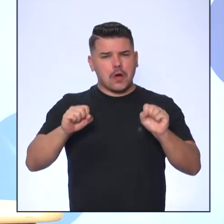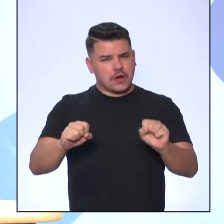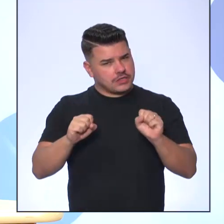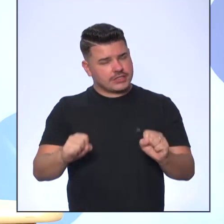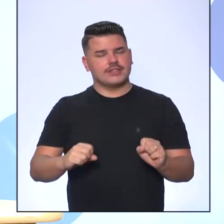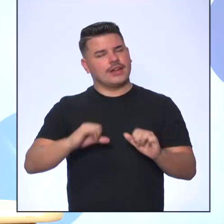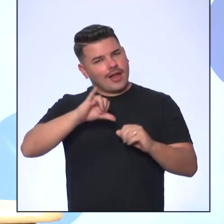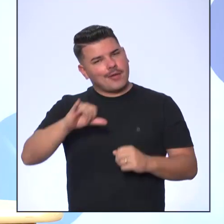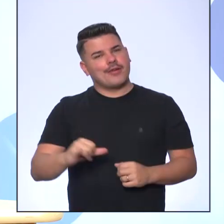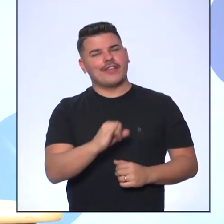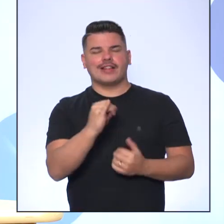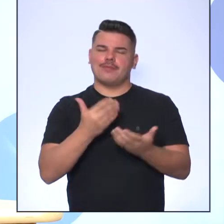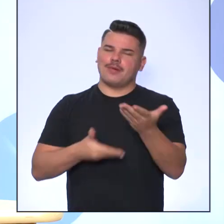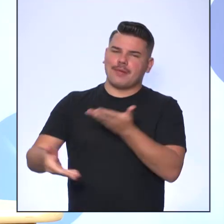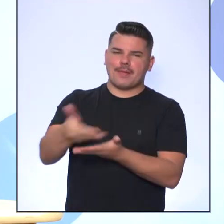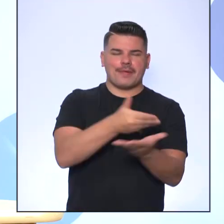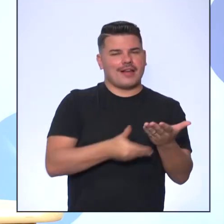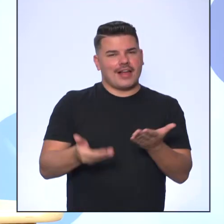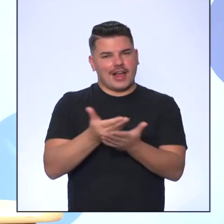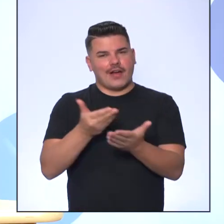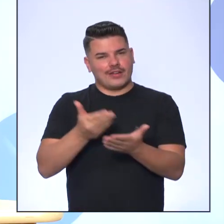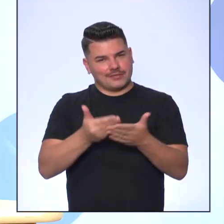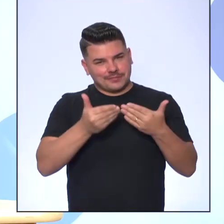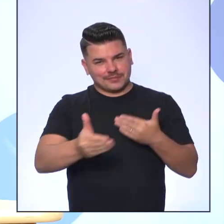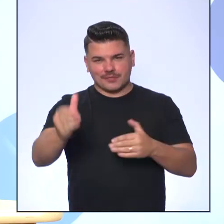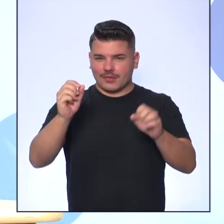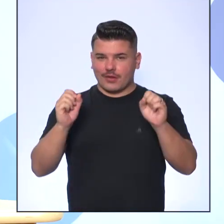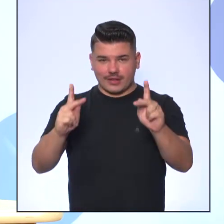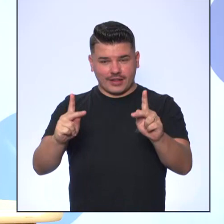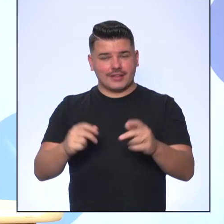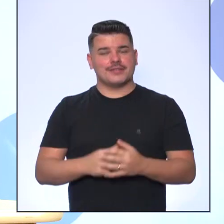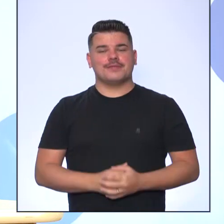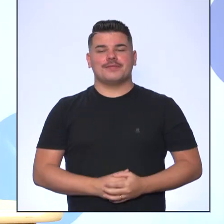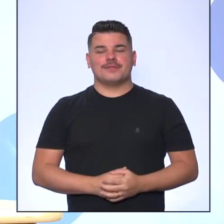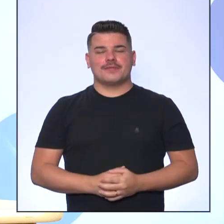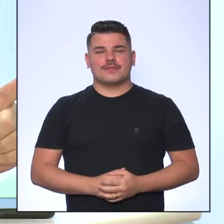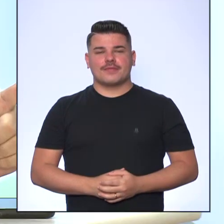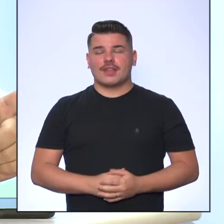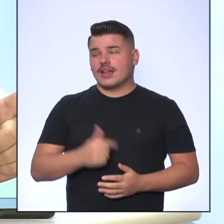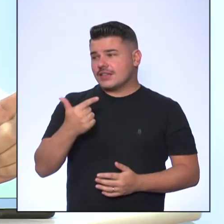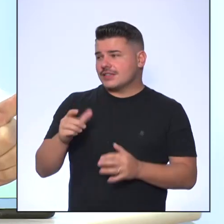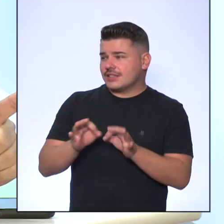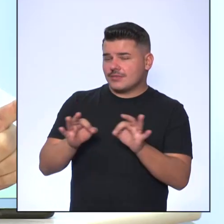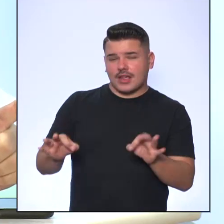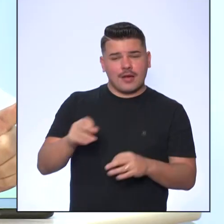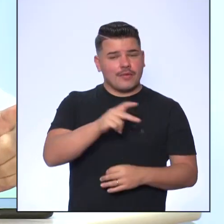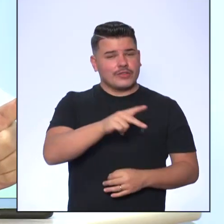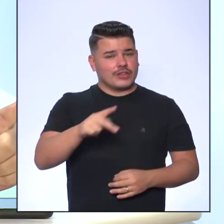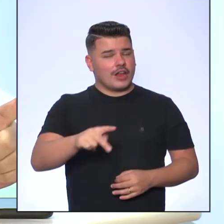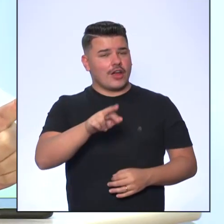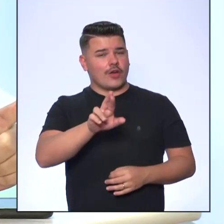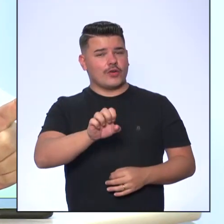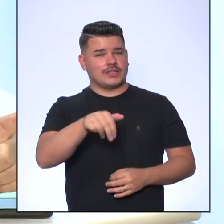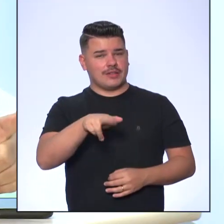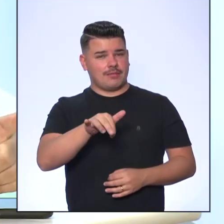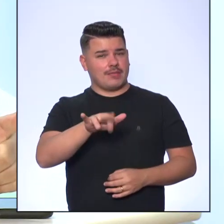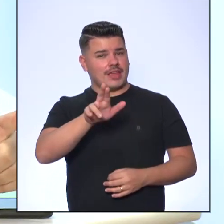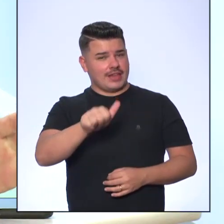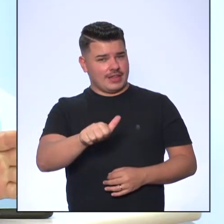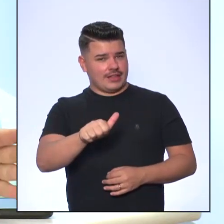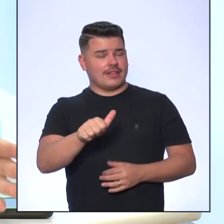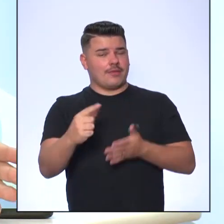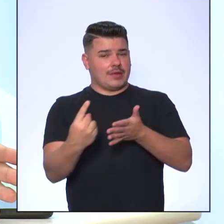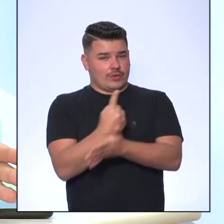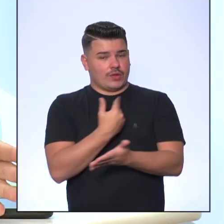todo esse movimento para a gente conseguir a aula, beleza? Então, eu vou colocar... Só uma coisinha aqui, a professora Rosimeire, ela está perguntando se a